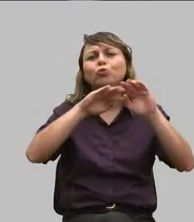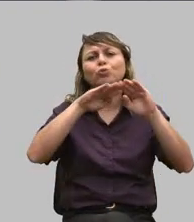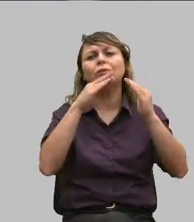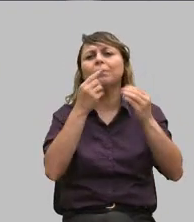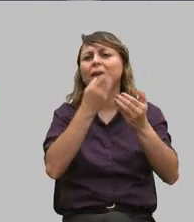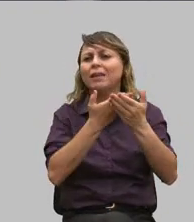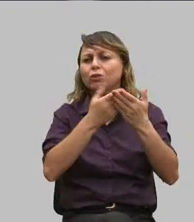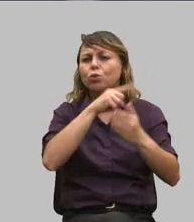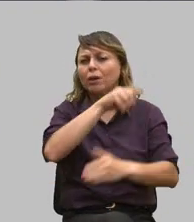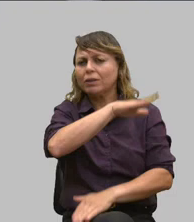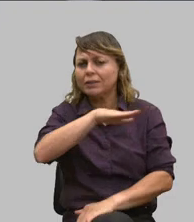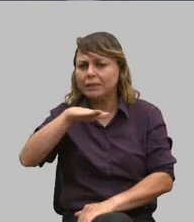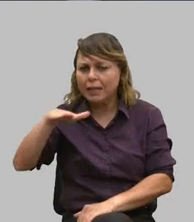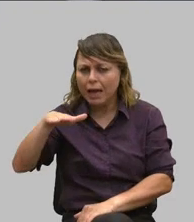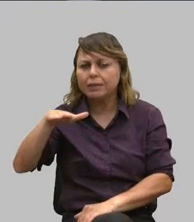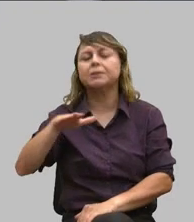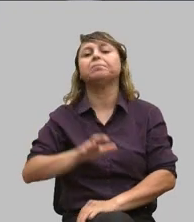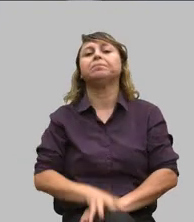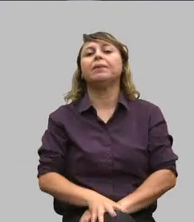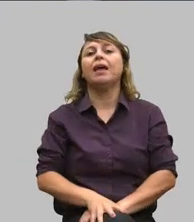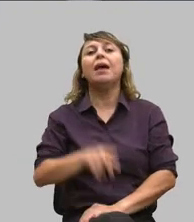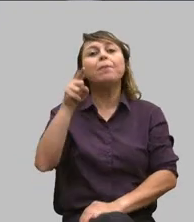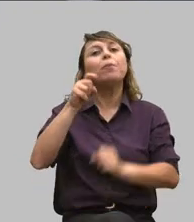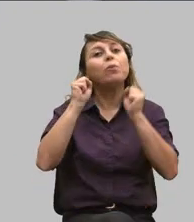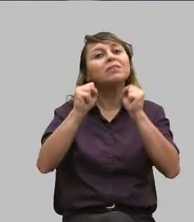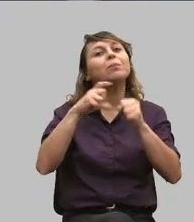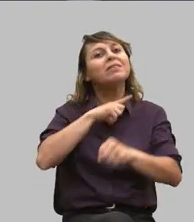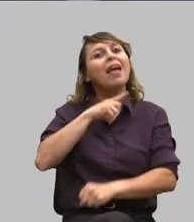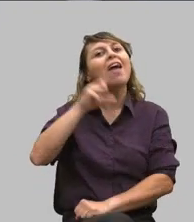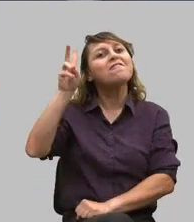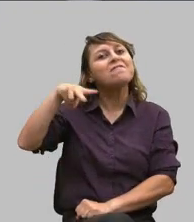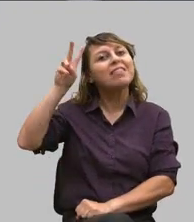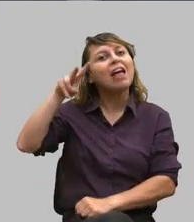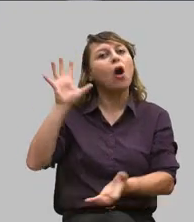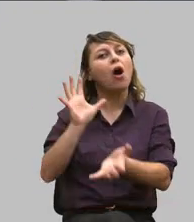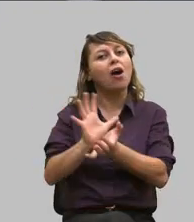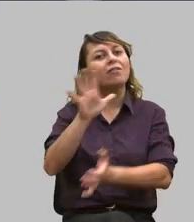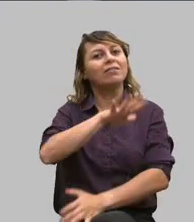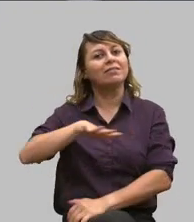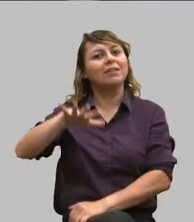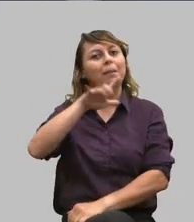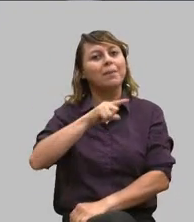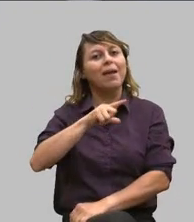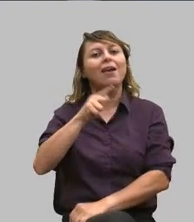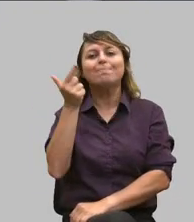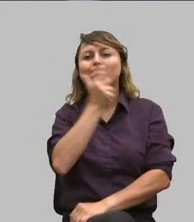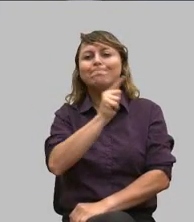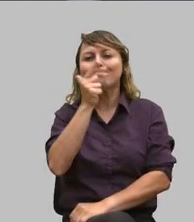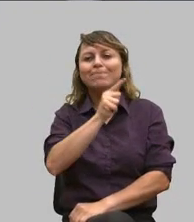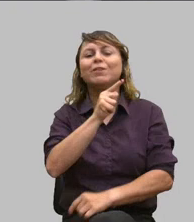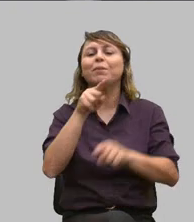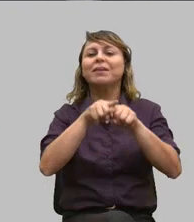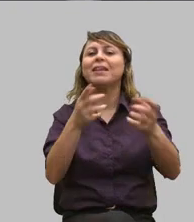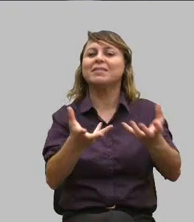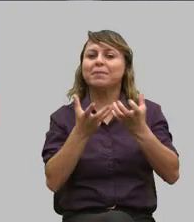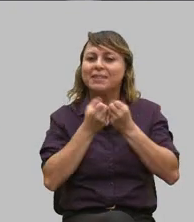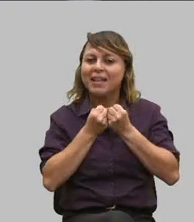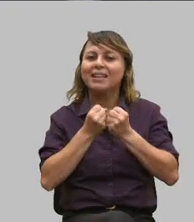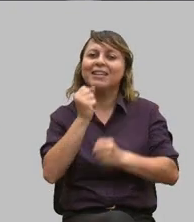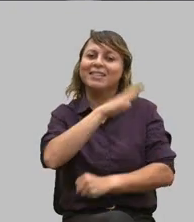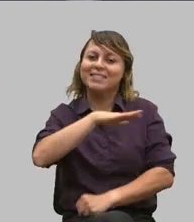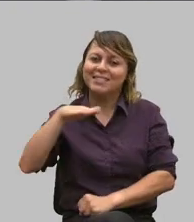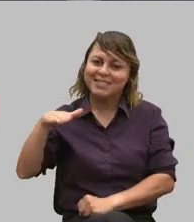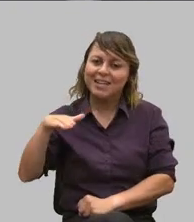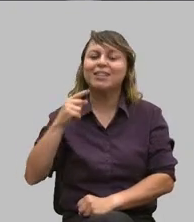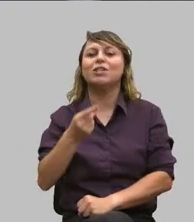e que a gente possa fazer isso em Venda Nova ser e uma alcançar a totalidade das crianças e para isso nós contamos aí com